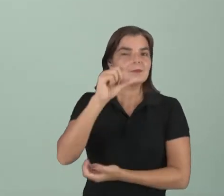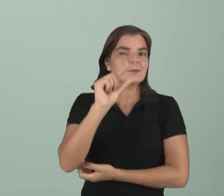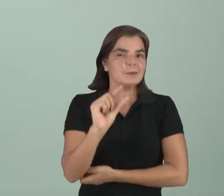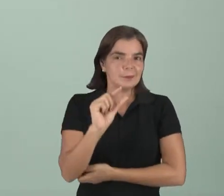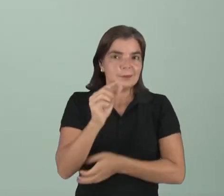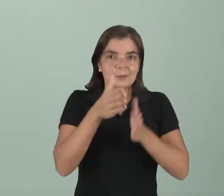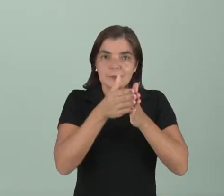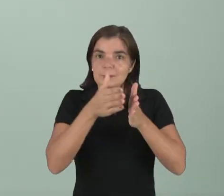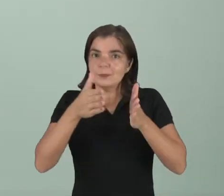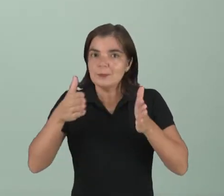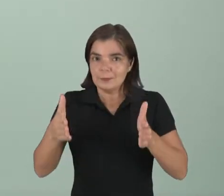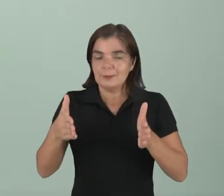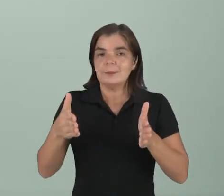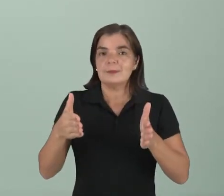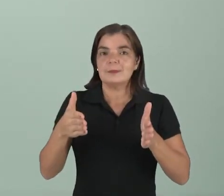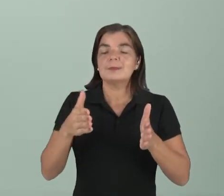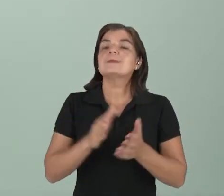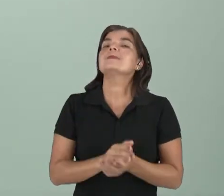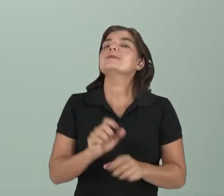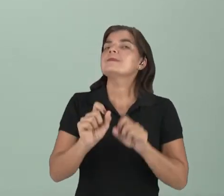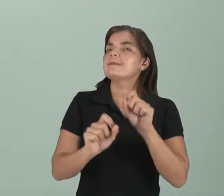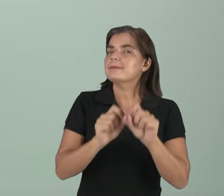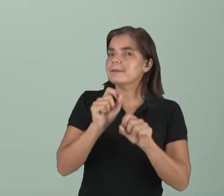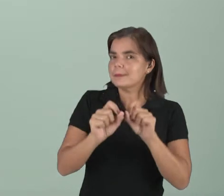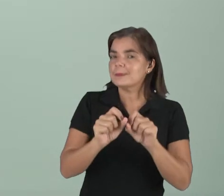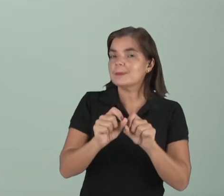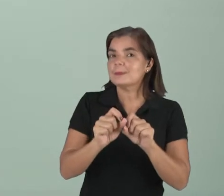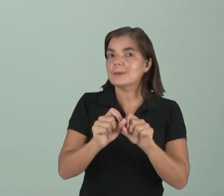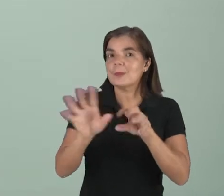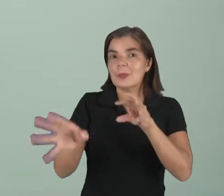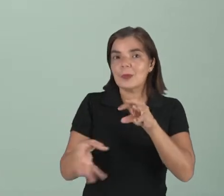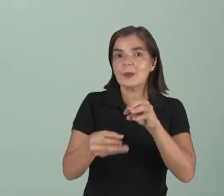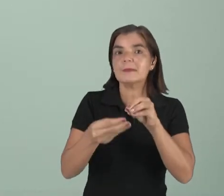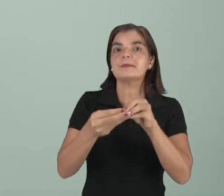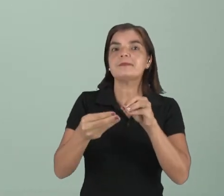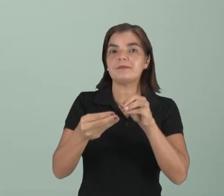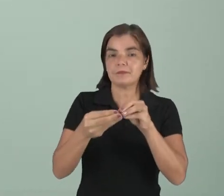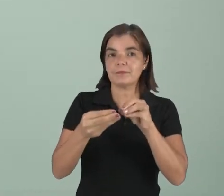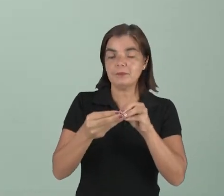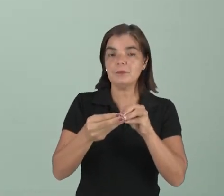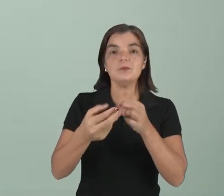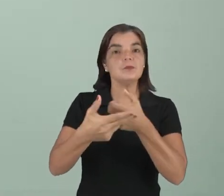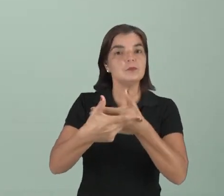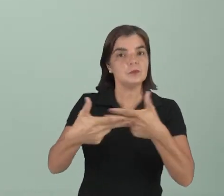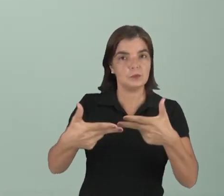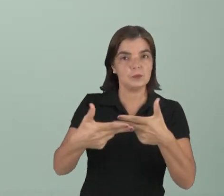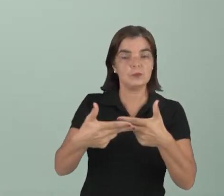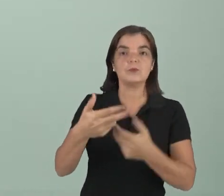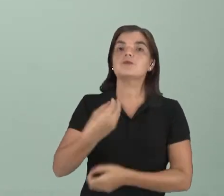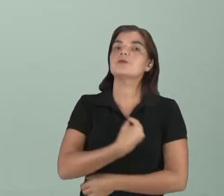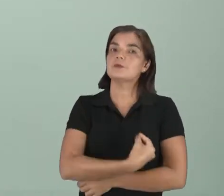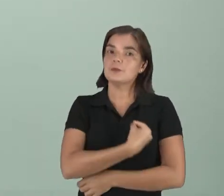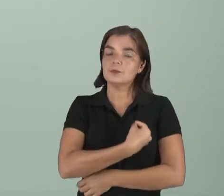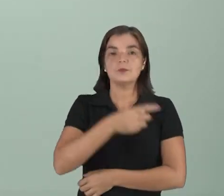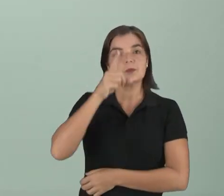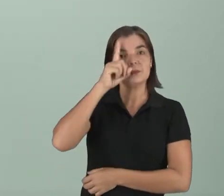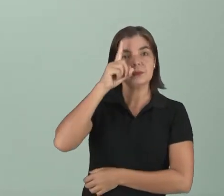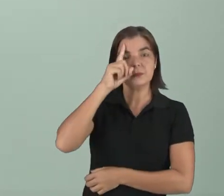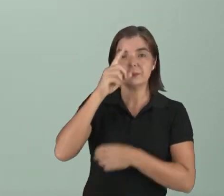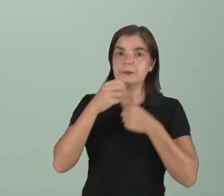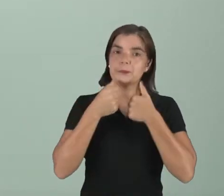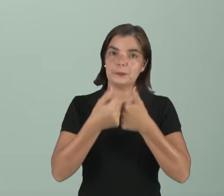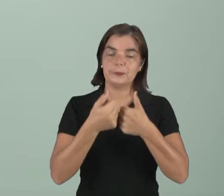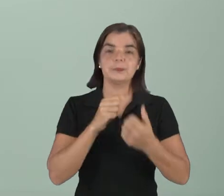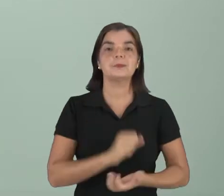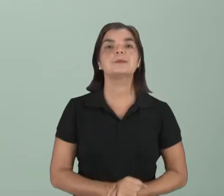pouquinho sobre sequência, que aí ela vai remeter a algumas situações do nosso dia a dia. Tudo